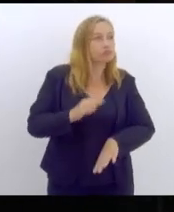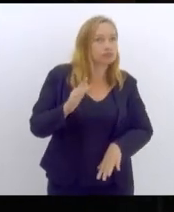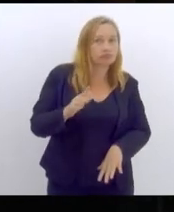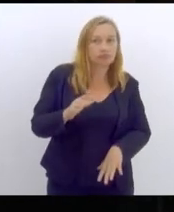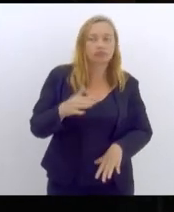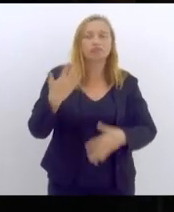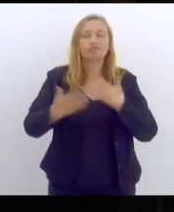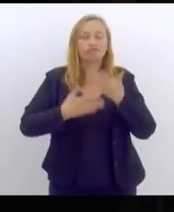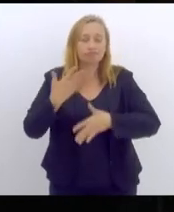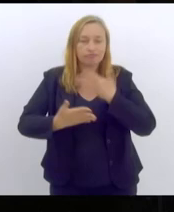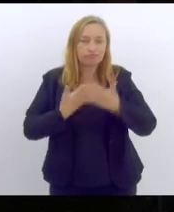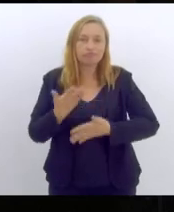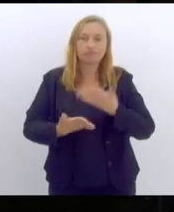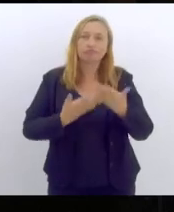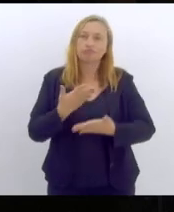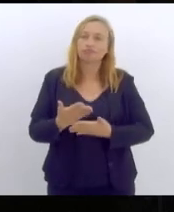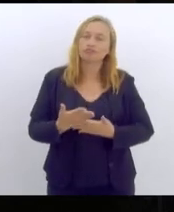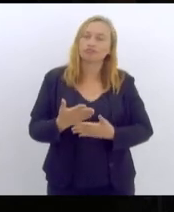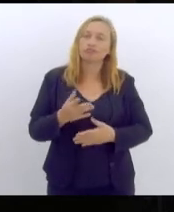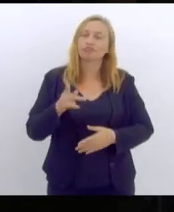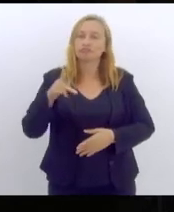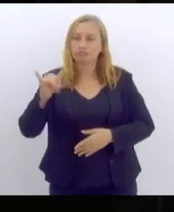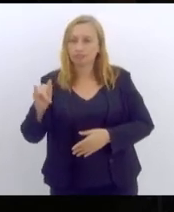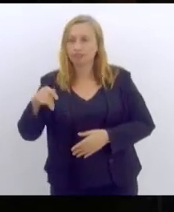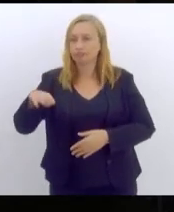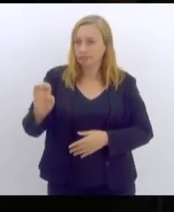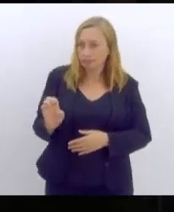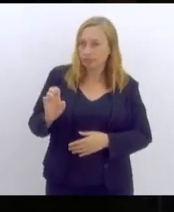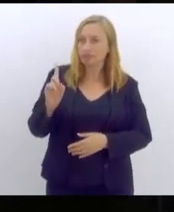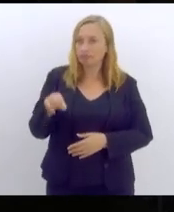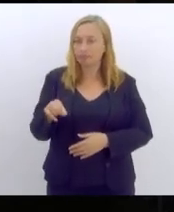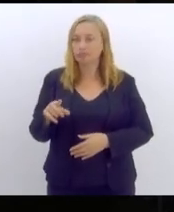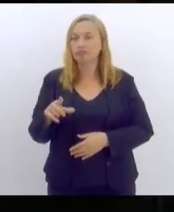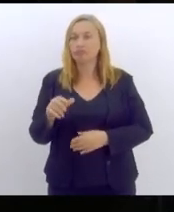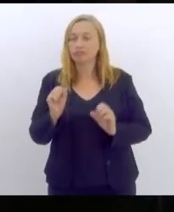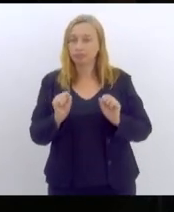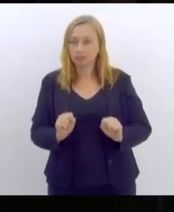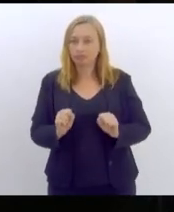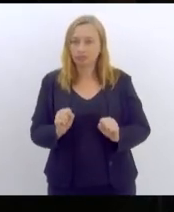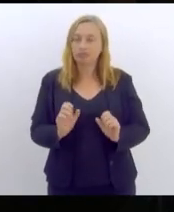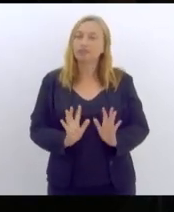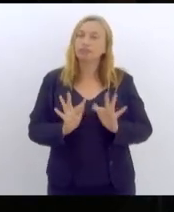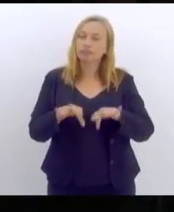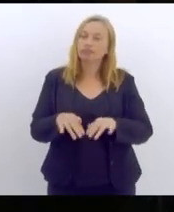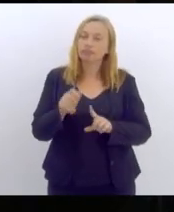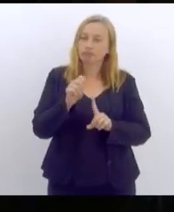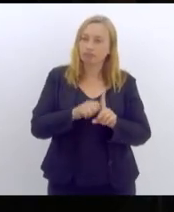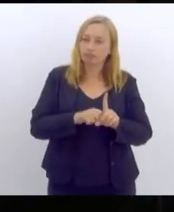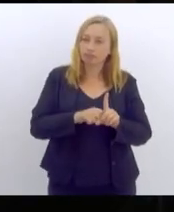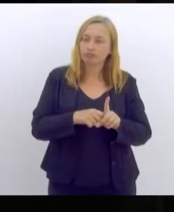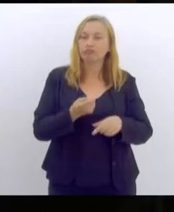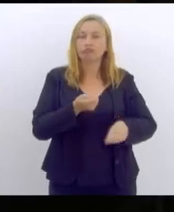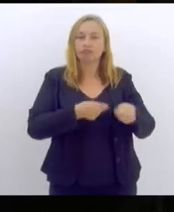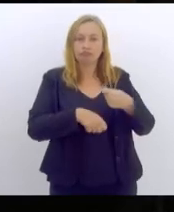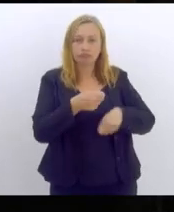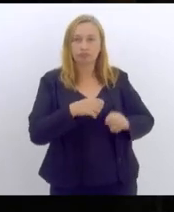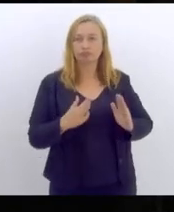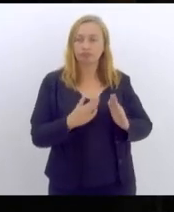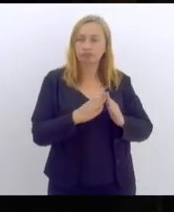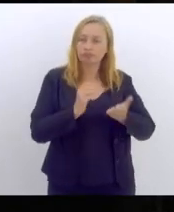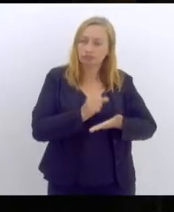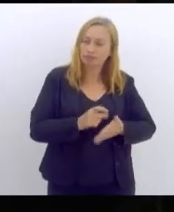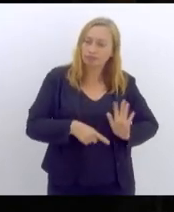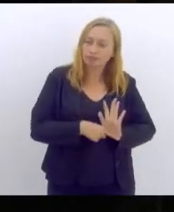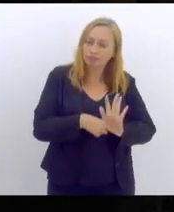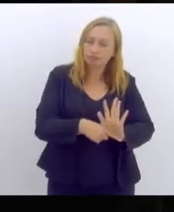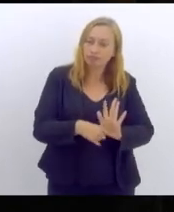traz alegria para o coração de um pai e de uma mãe é poder chegar no final do mês, administrar sua casa e sustentar